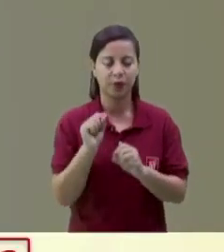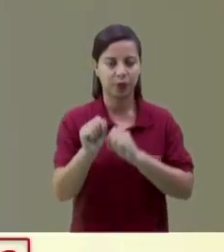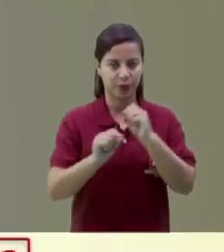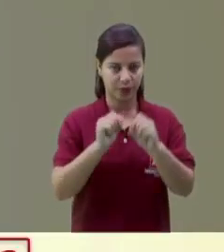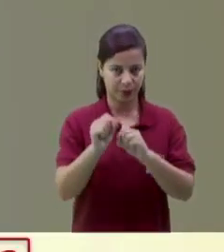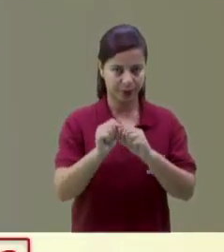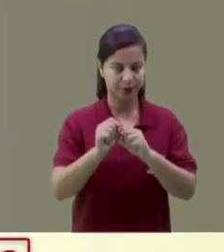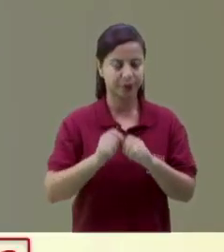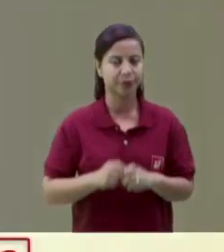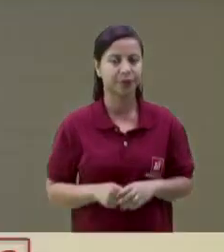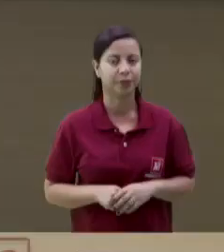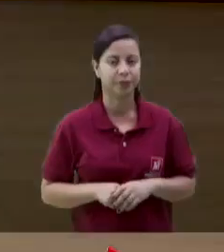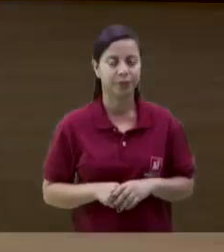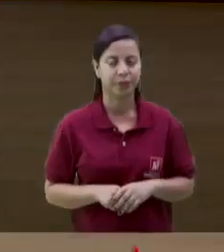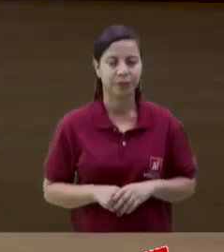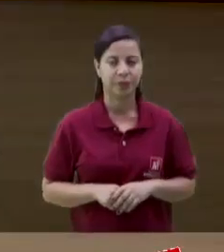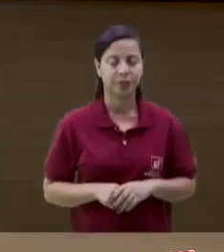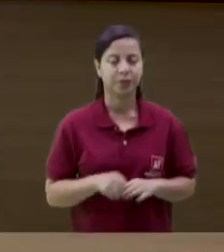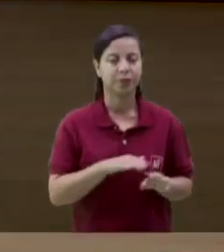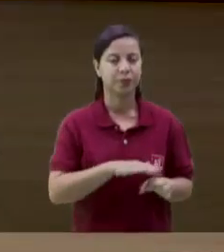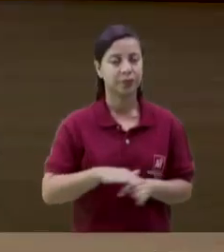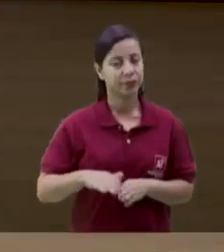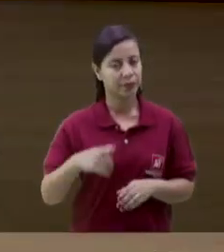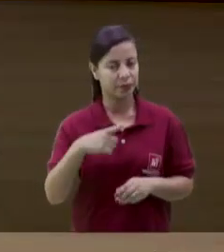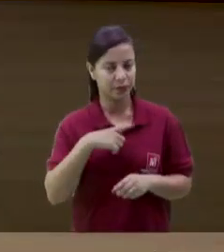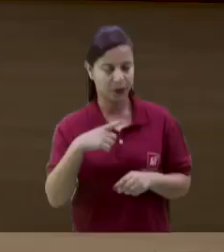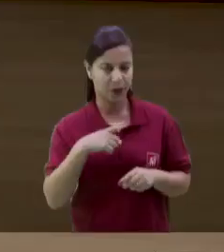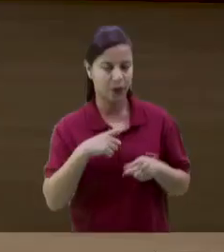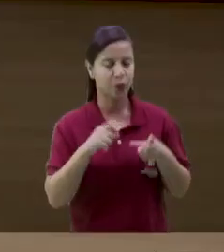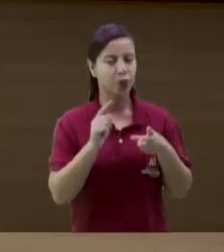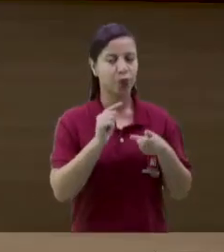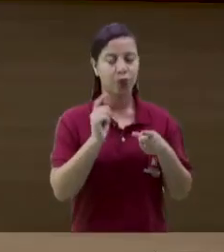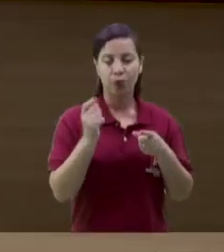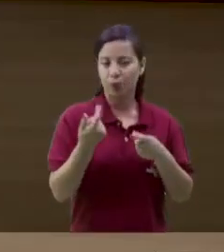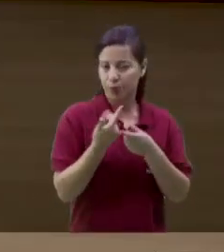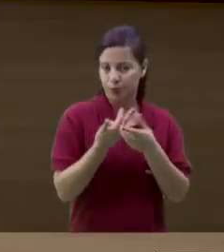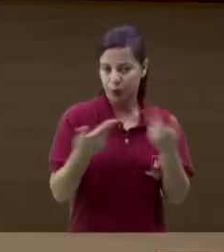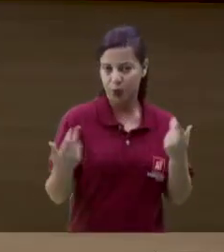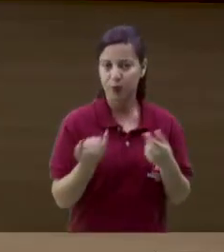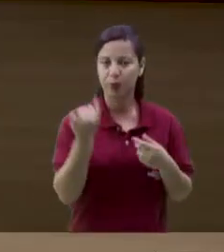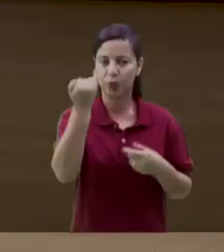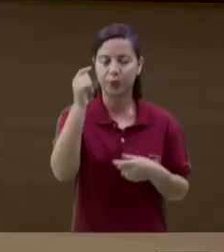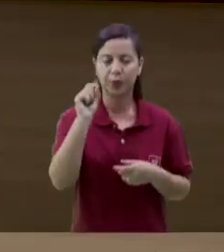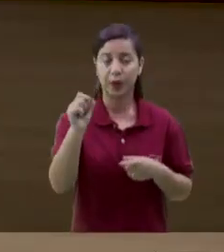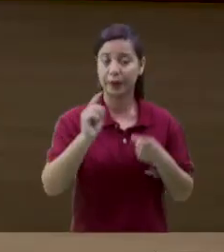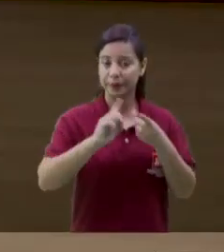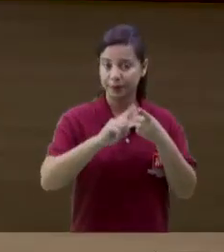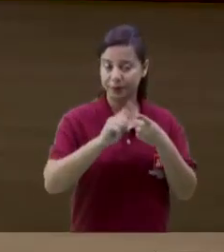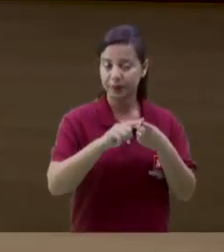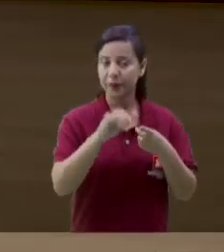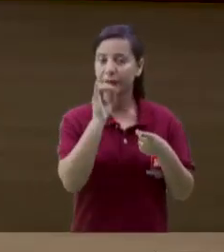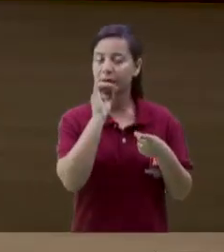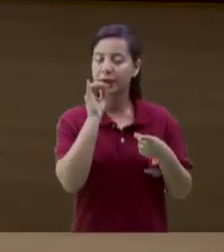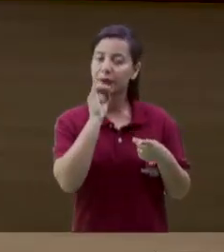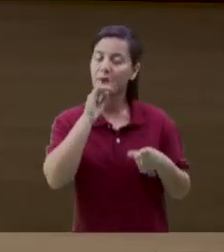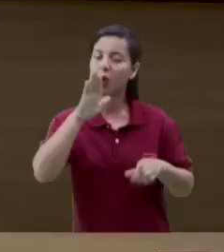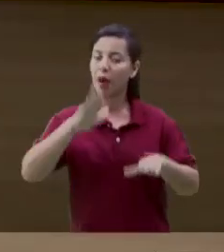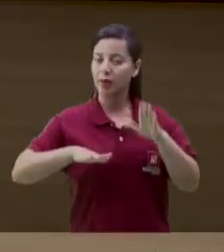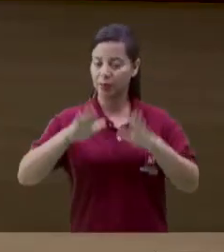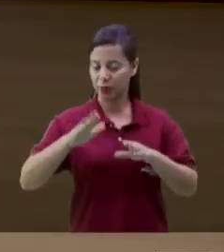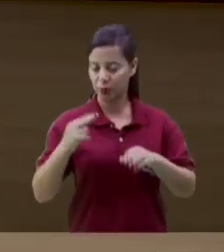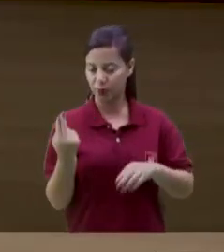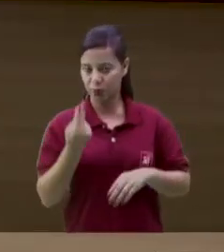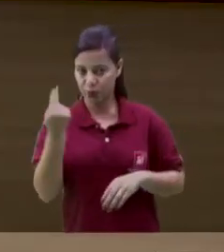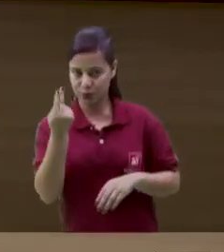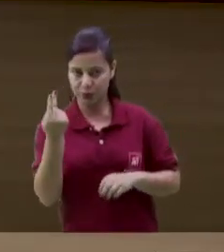primeiros socorros. Uma das lesões mais graves que podem ocorrer tratando-se de urgências e